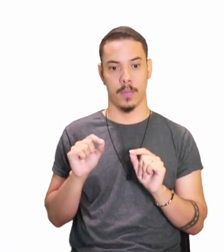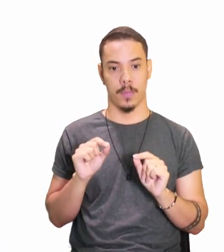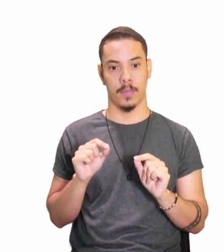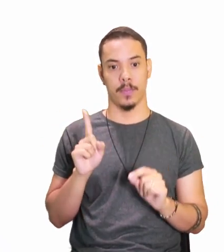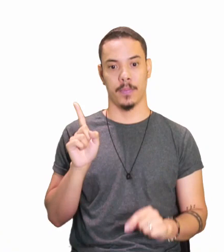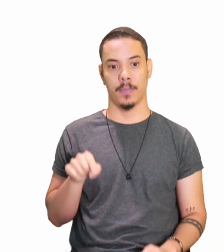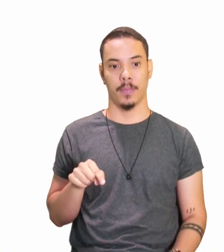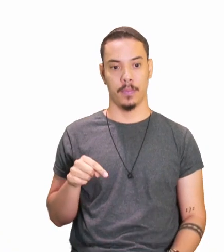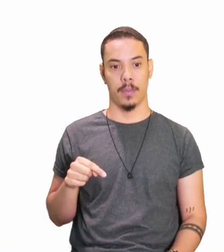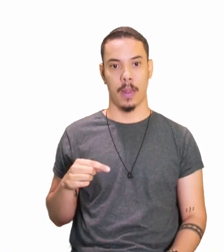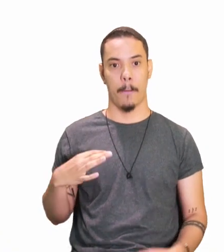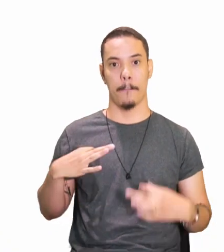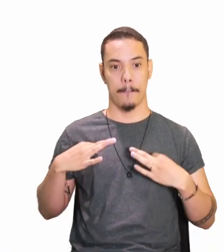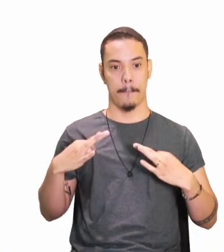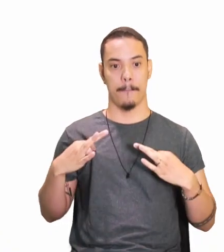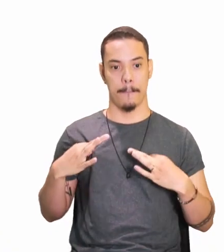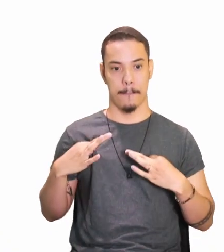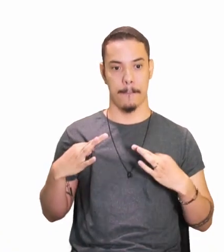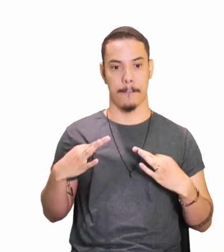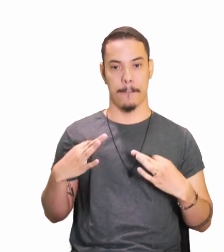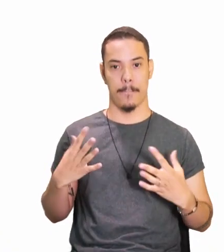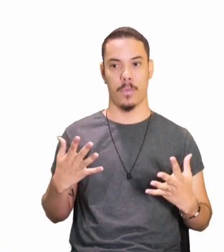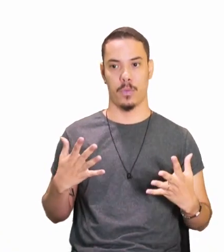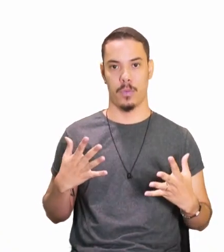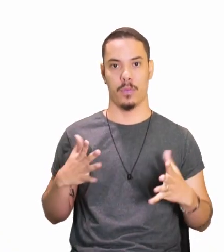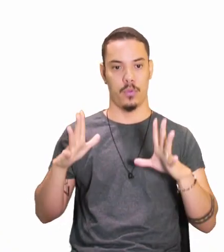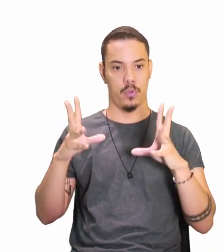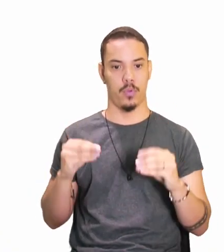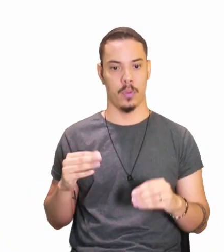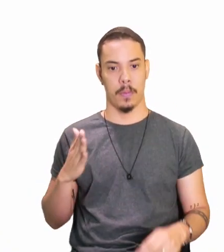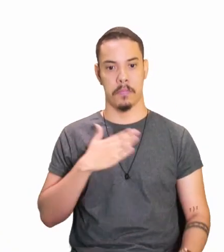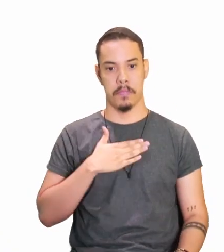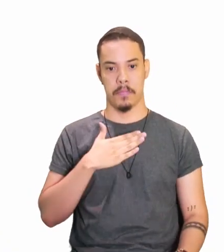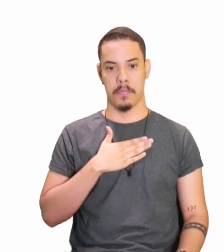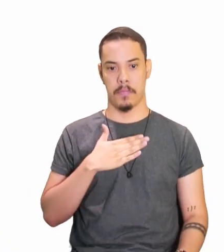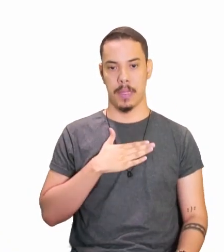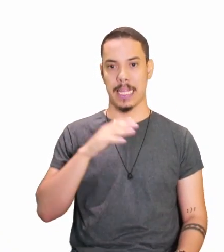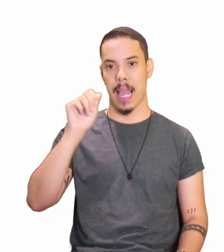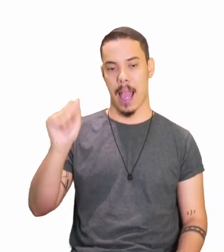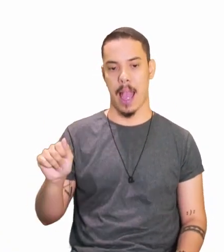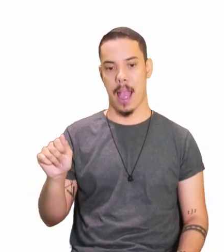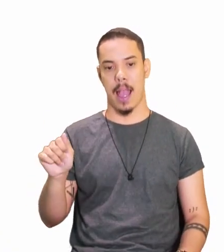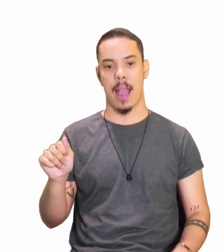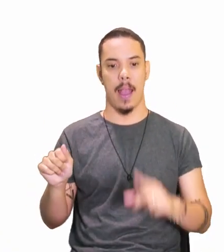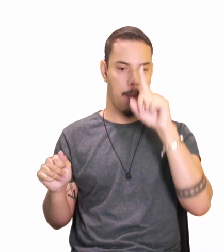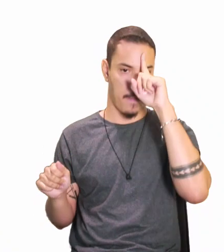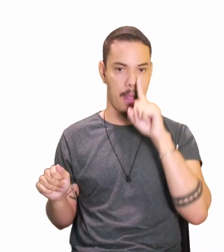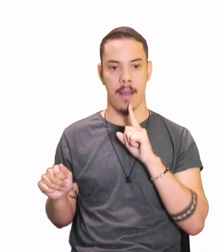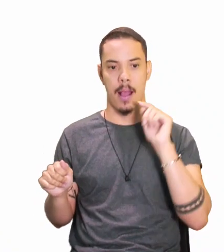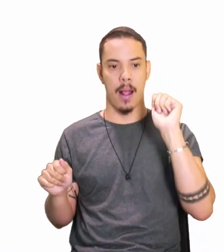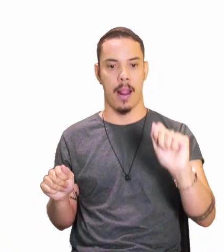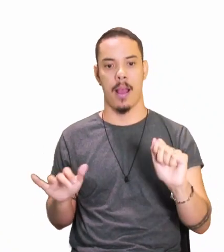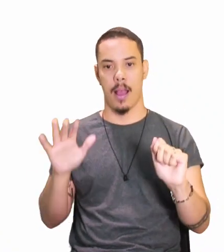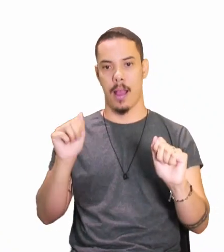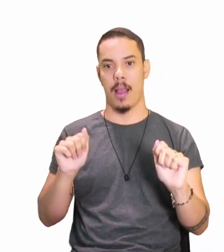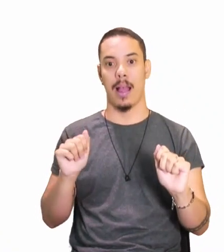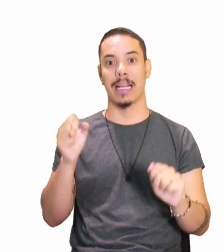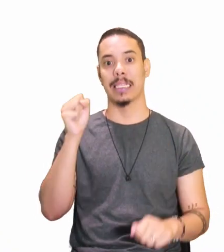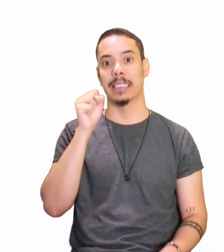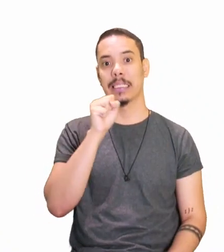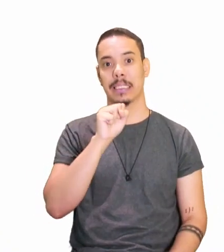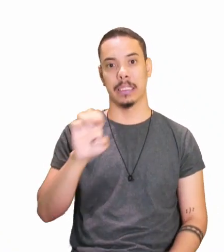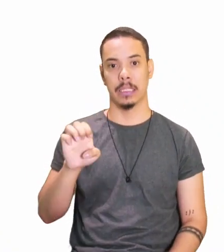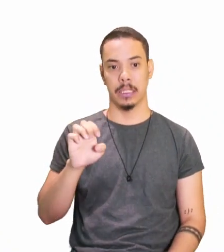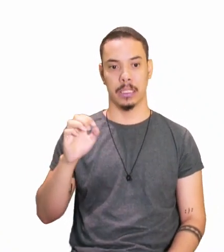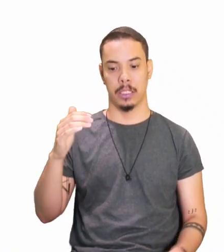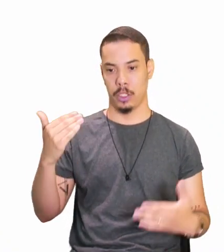a palavra blusa. Blusa, olha só. Minha. A blusa minha. E se fosse um short?